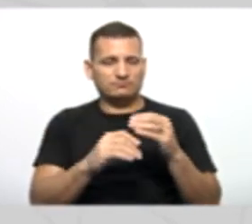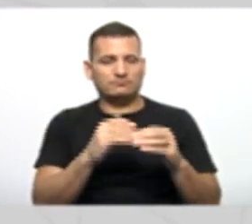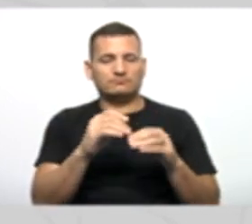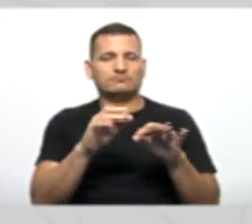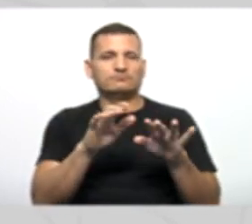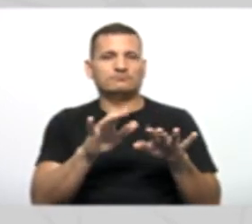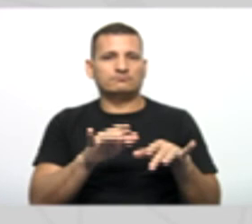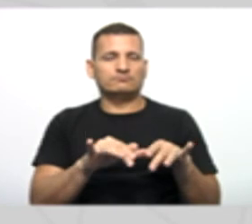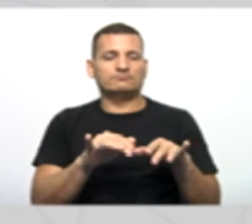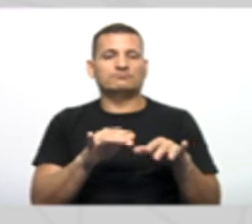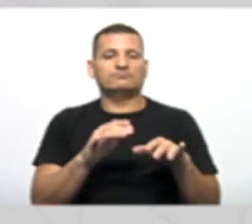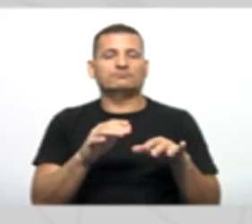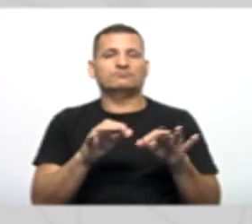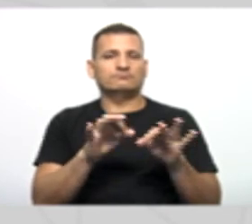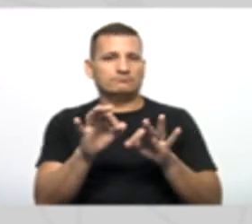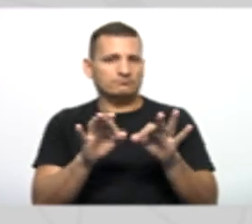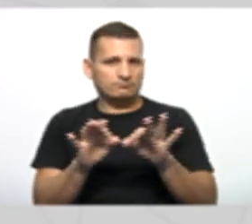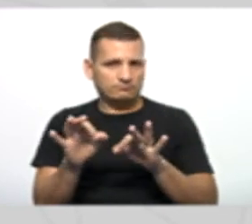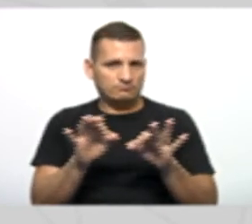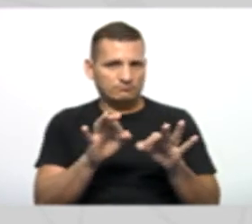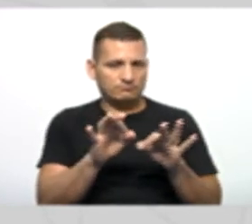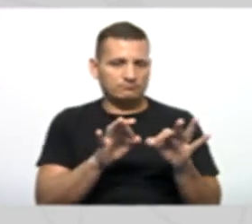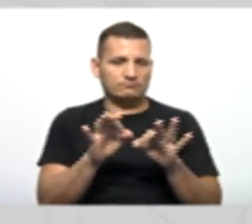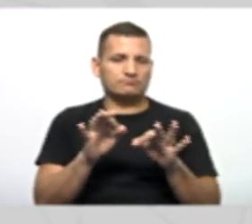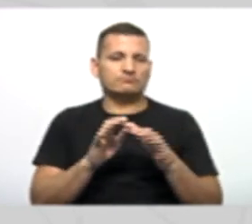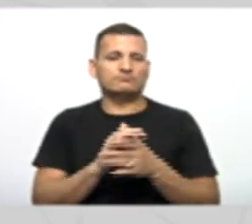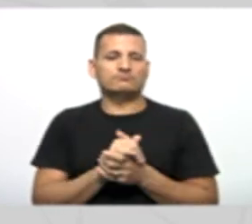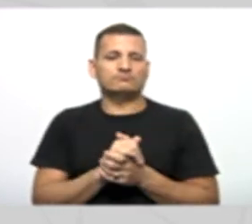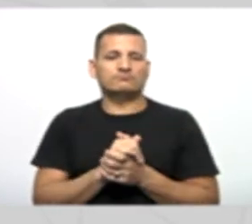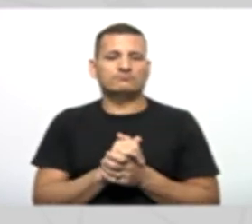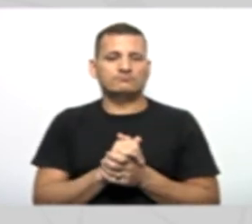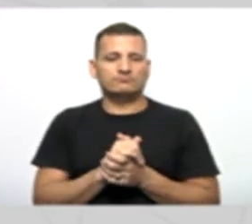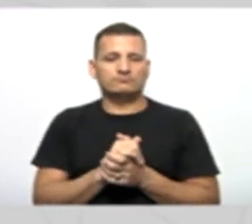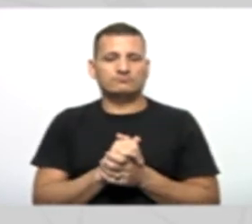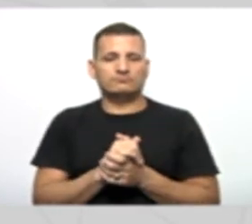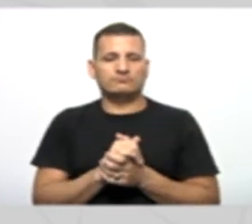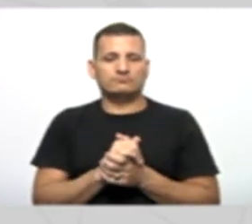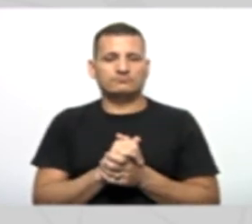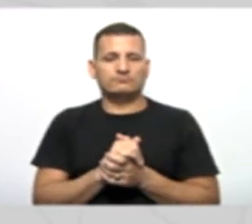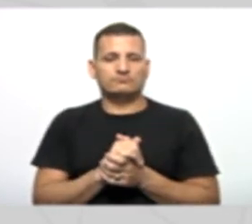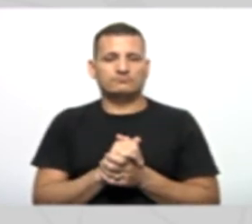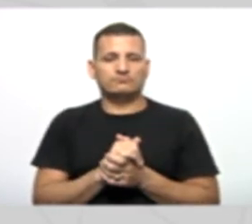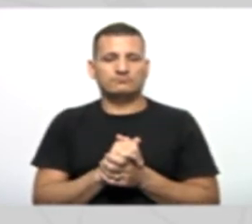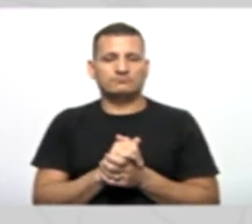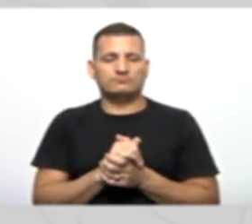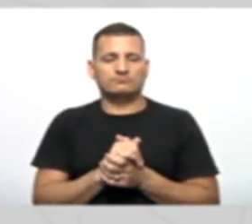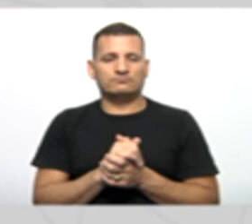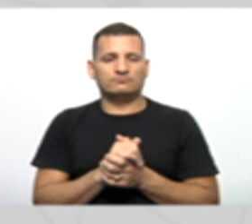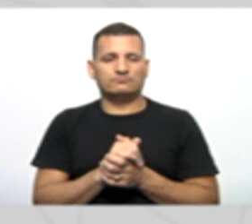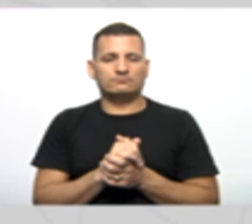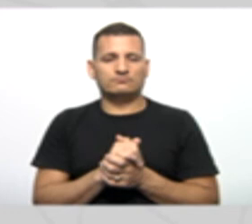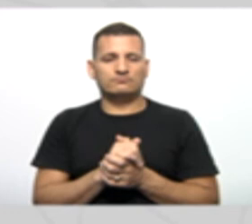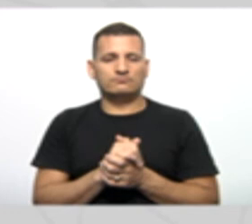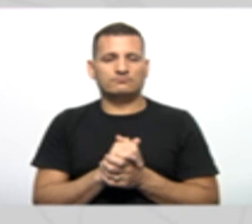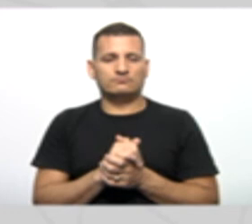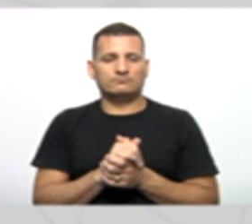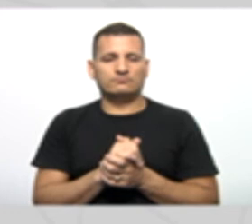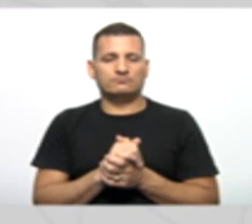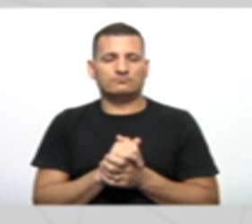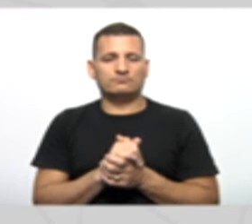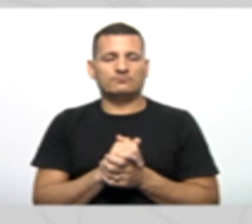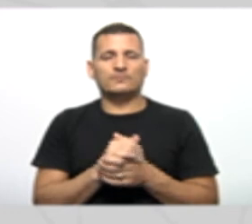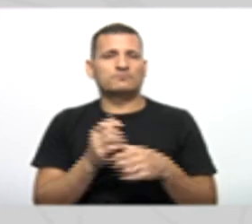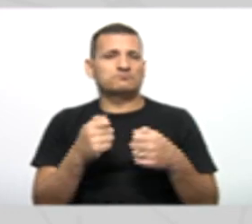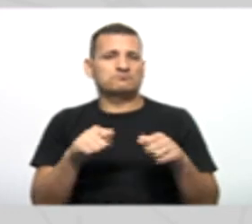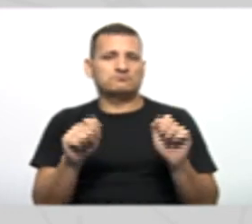tabela normalizada e com restrições. Não precisa você fazer o modelo relacional. Se